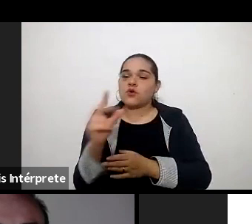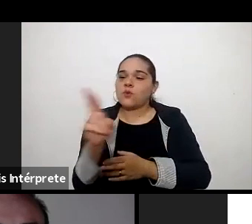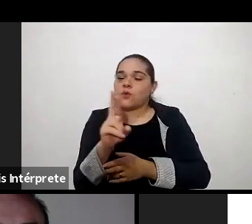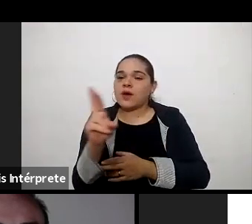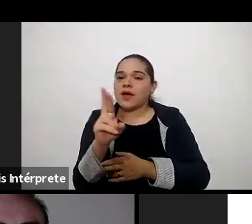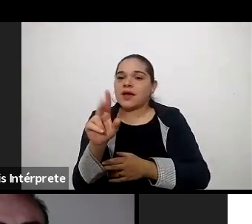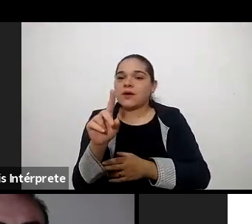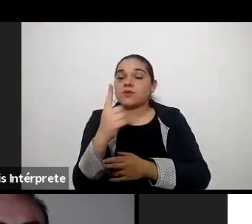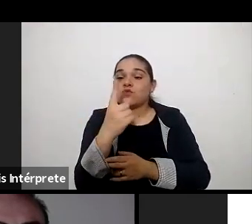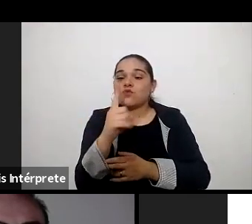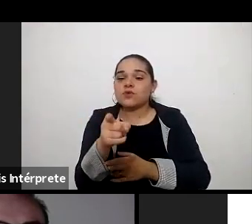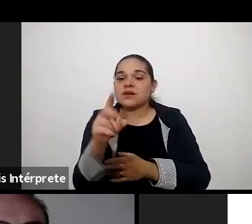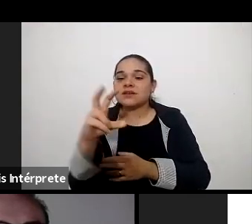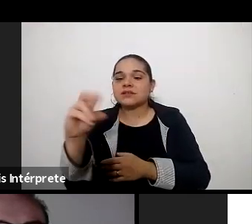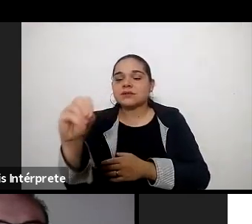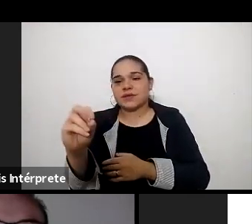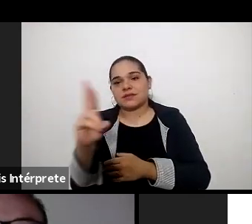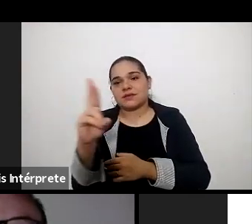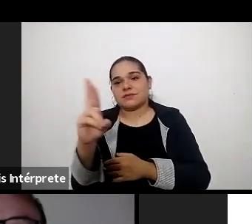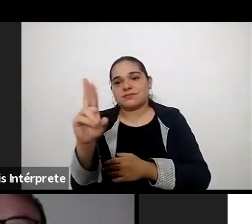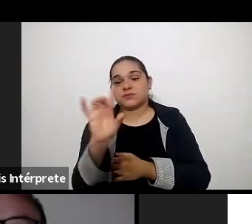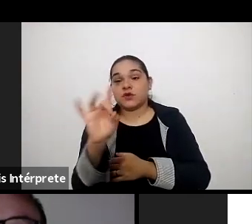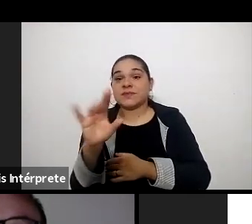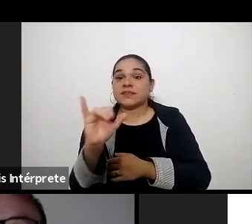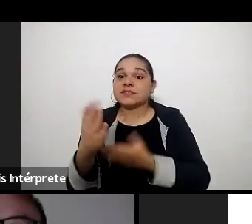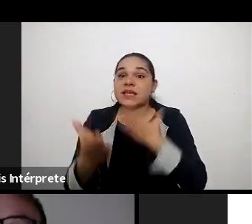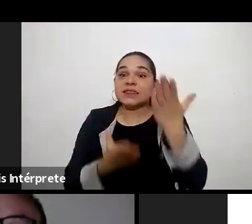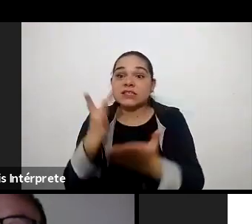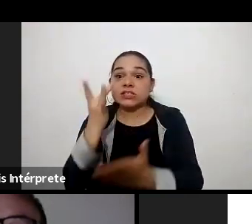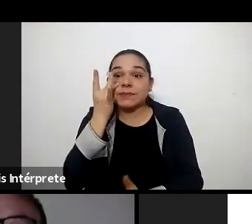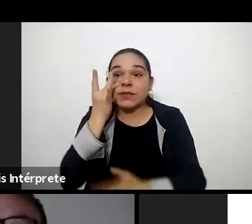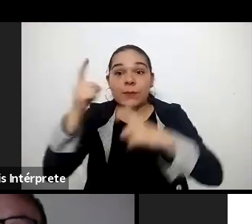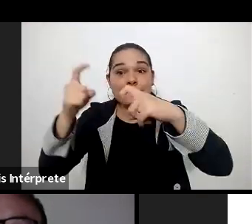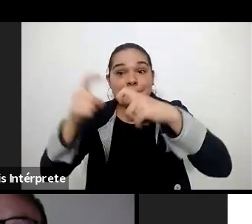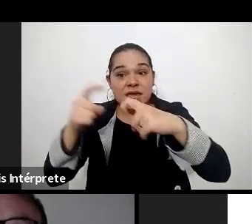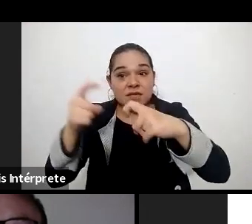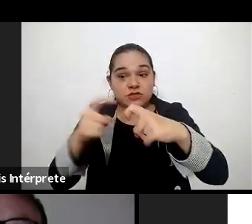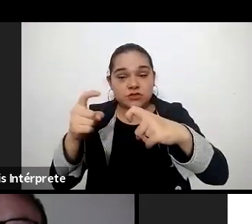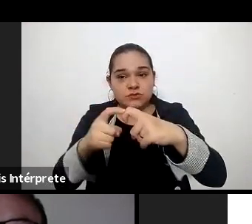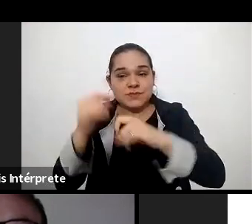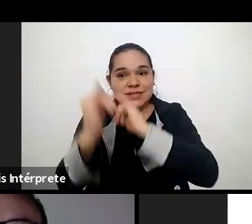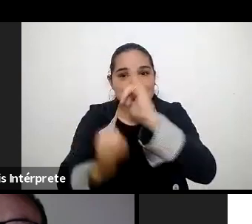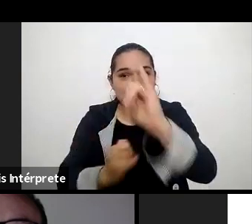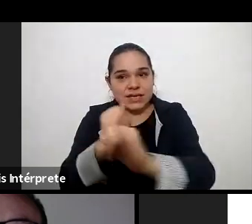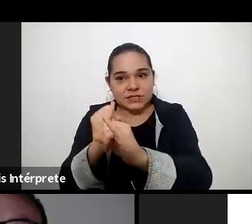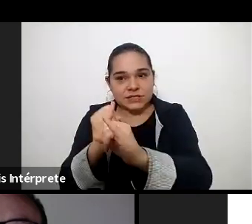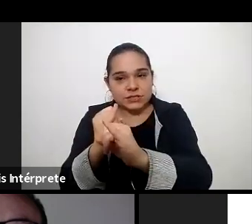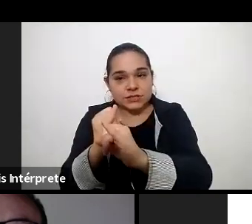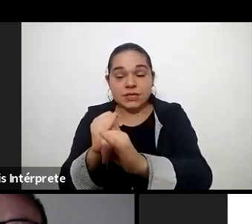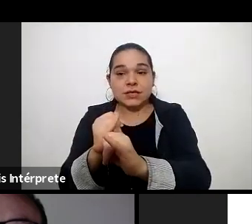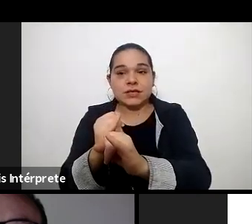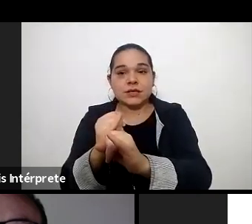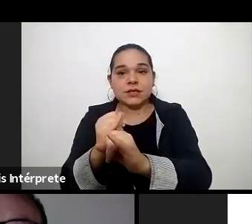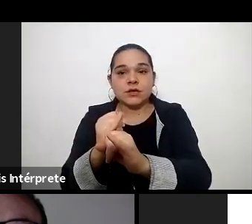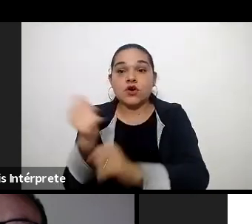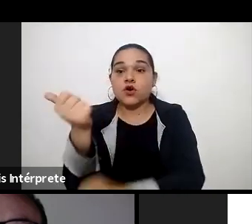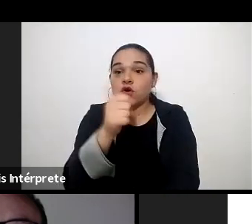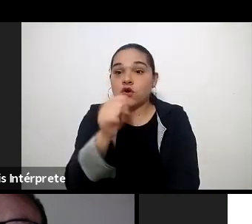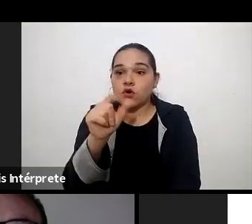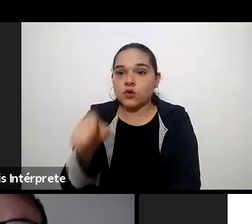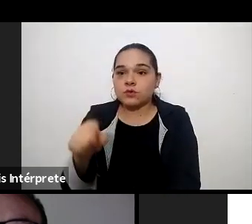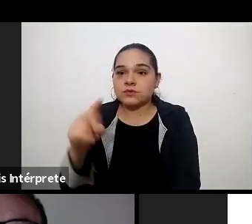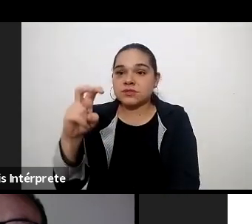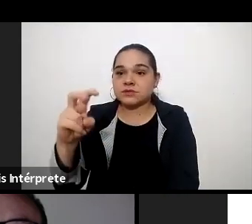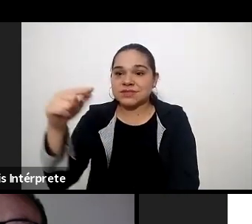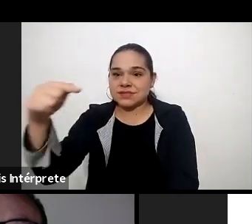e 50 centavos e se você quiser atendimento médico virtual vai pagar 11:55